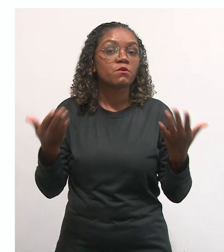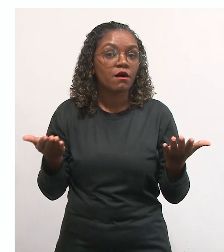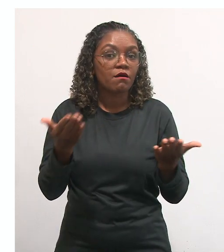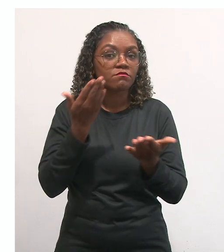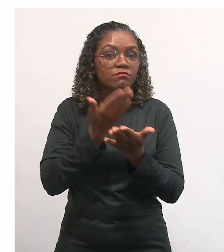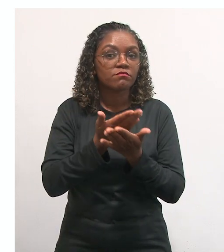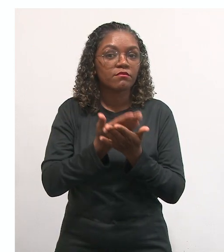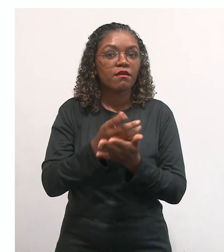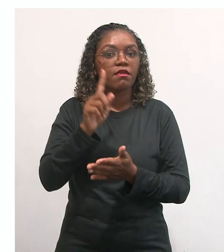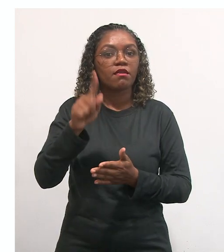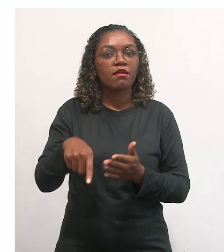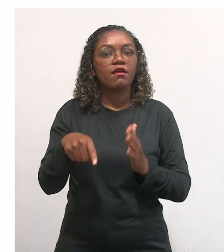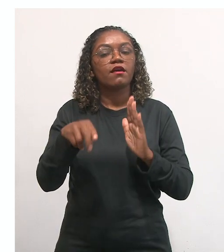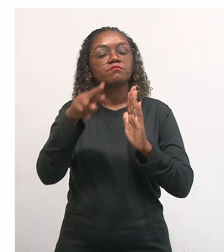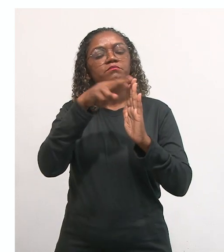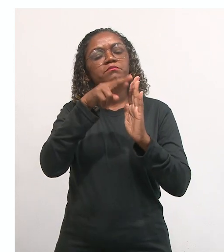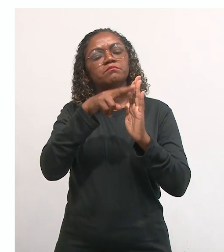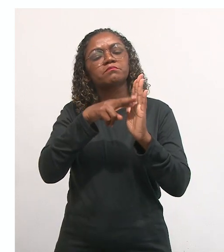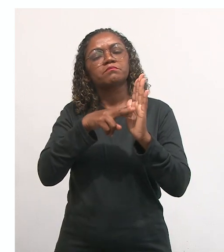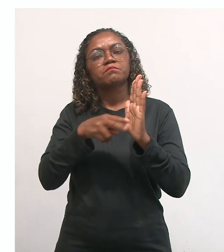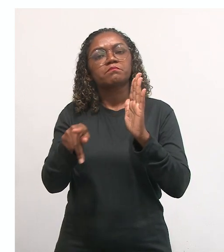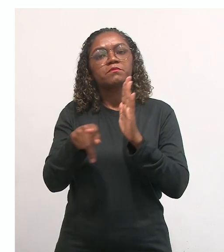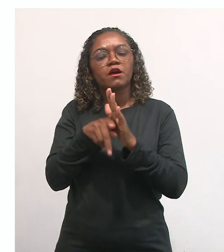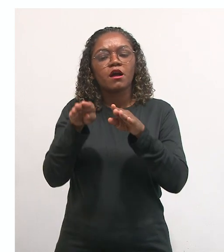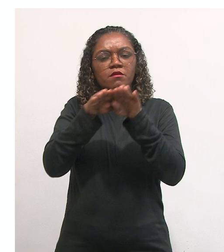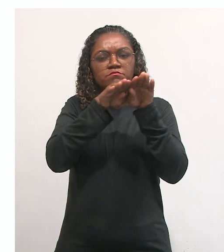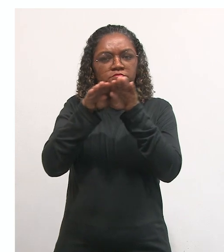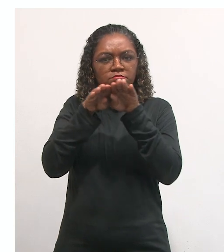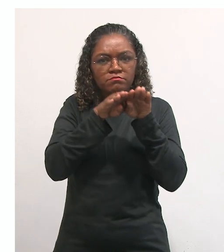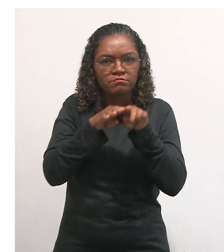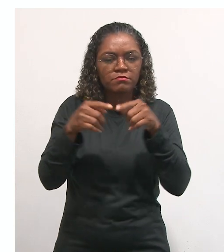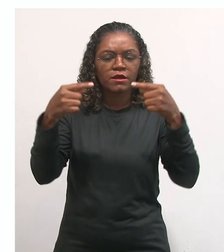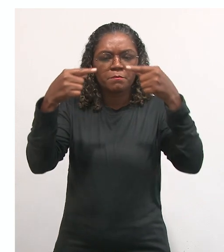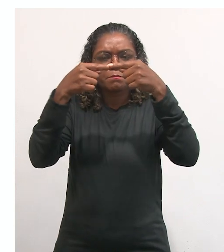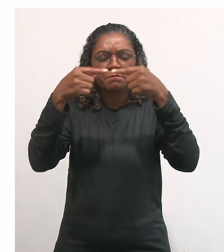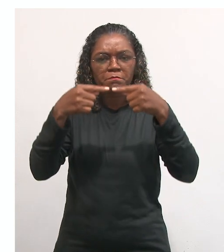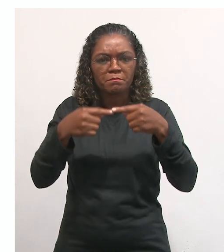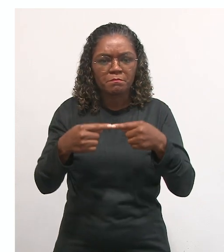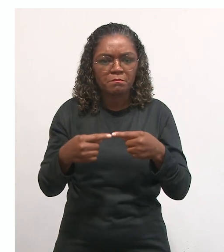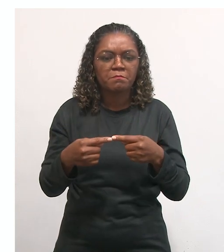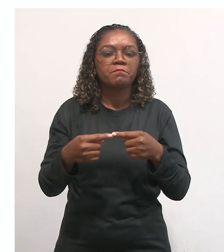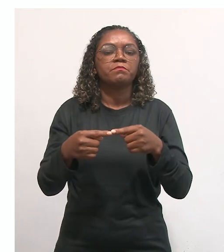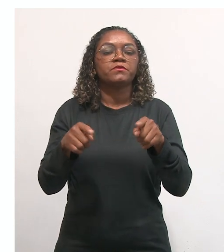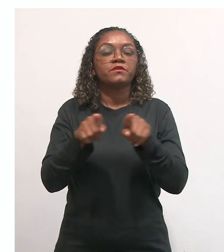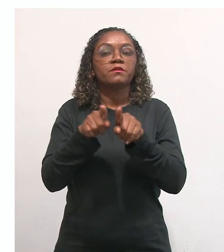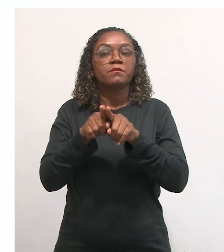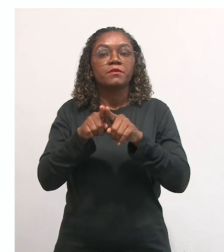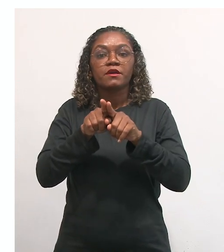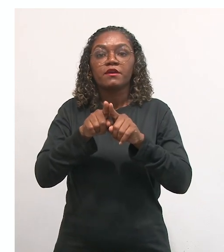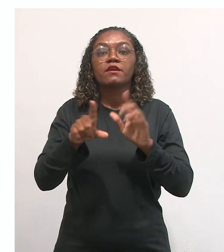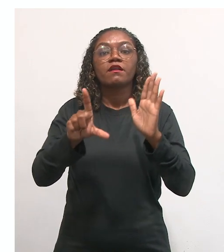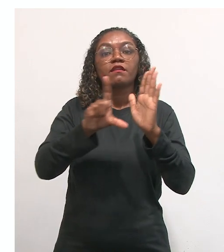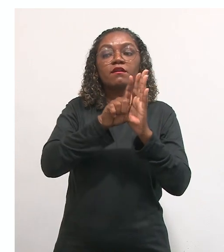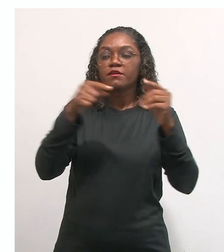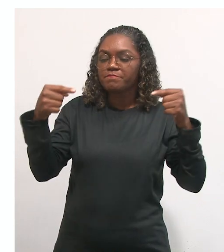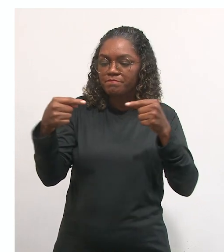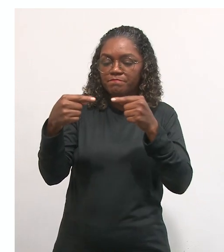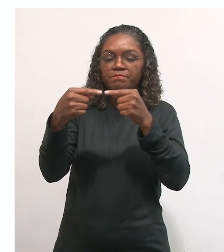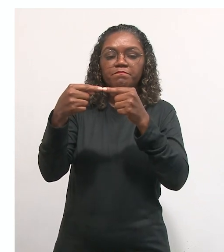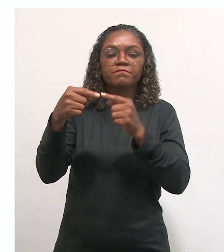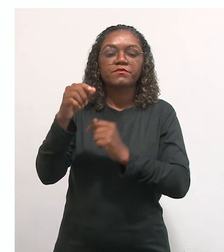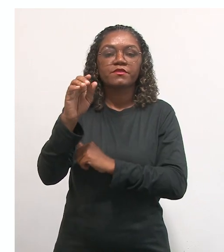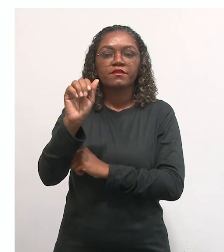normas de formatação né e estruturação de trabalhos científicos conforme a ABNT né que é a